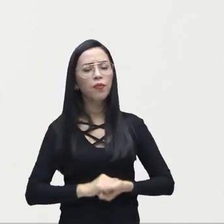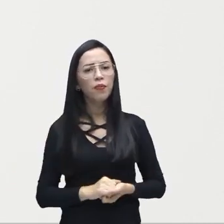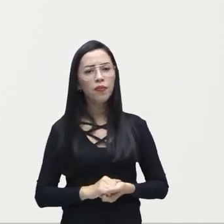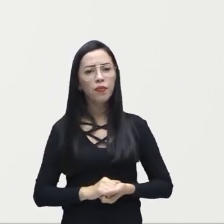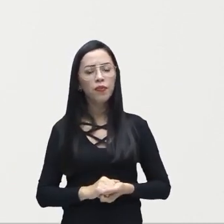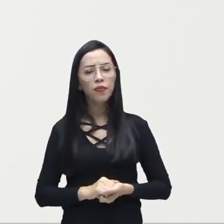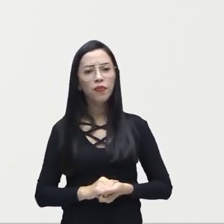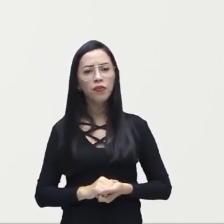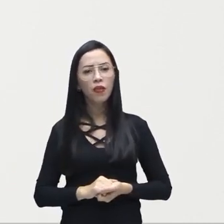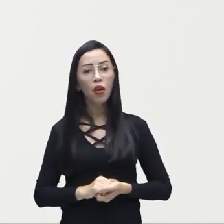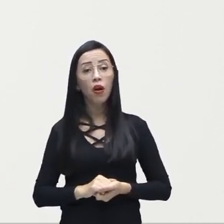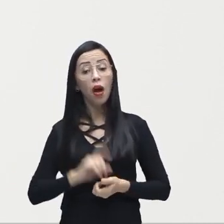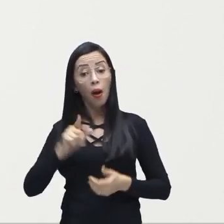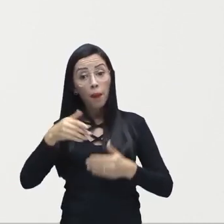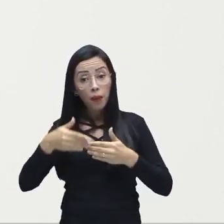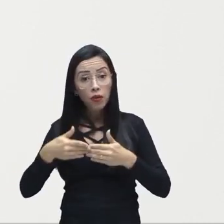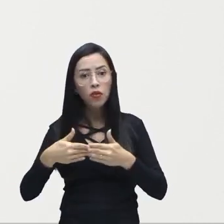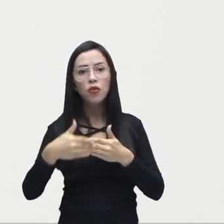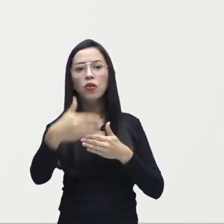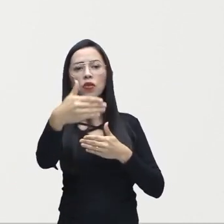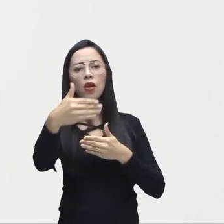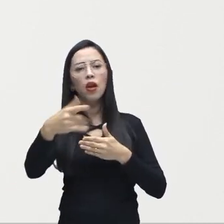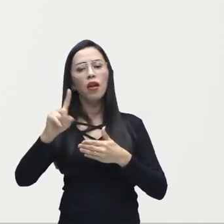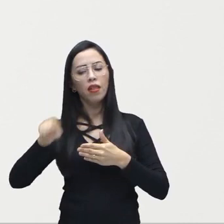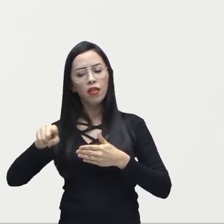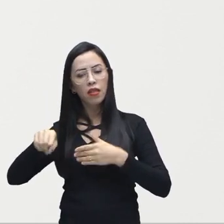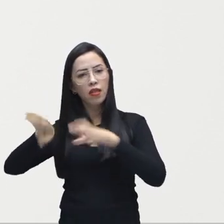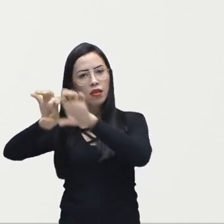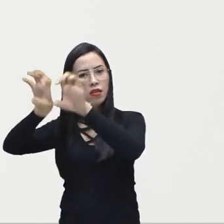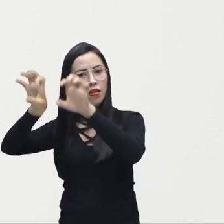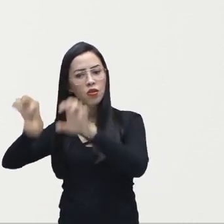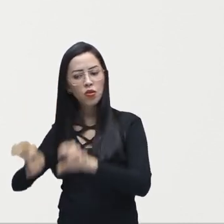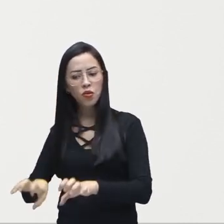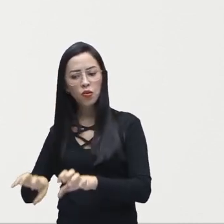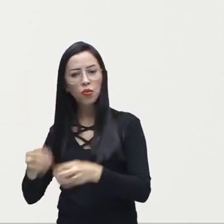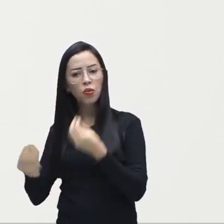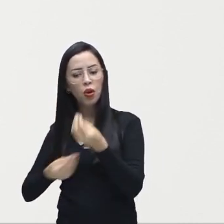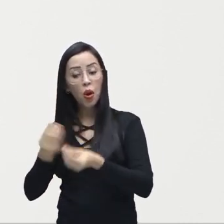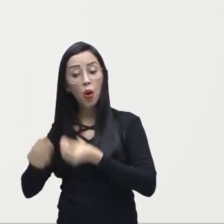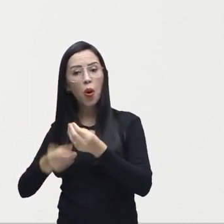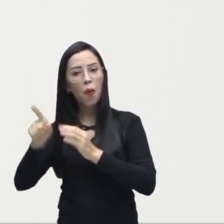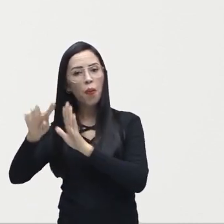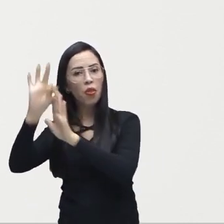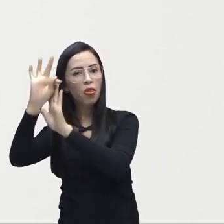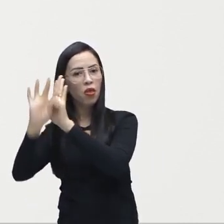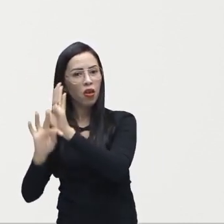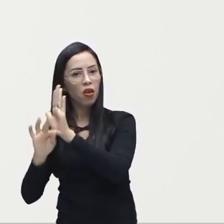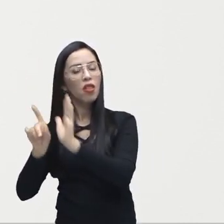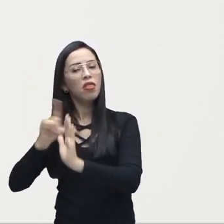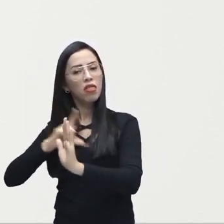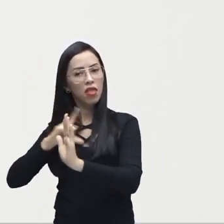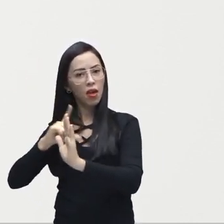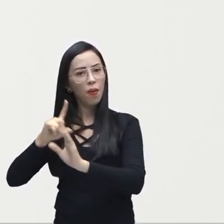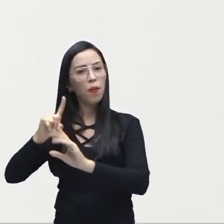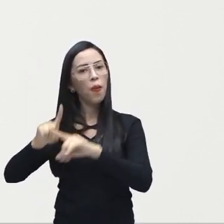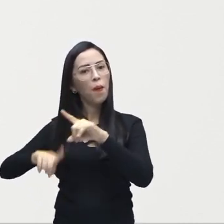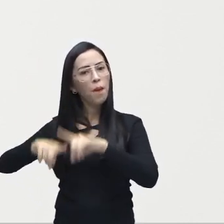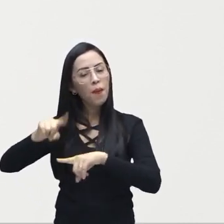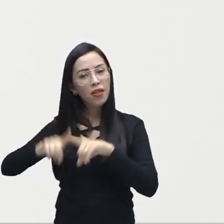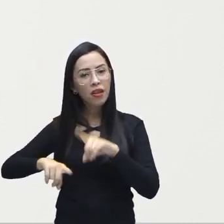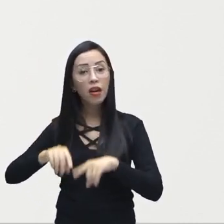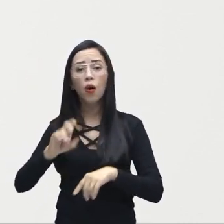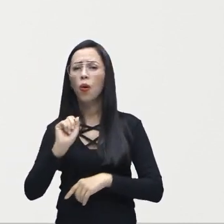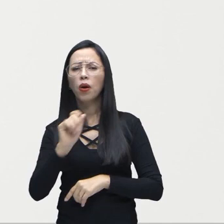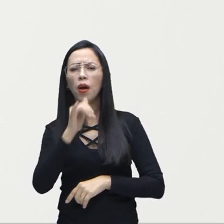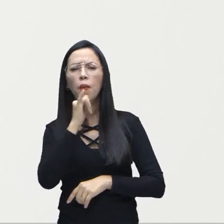partir daí, dessa estrutura, do que vai ser feito no texto, nós temos um material. Para o material da casa, nós precisamos,